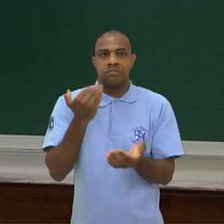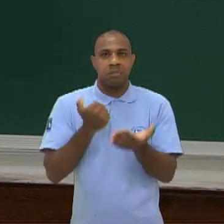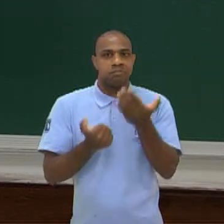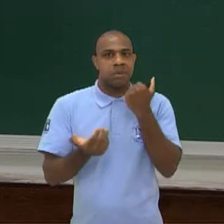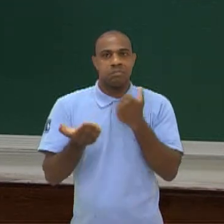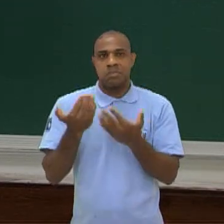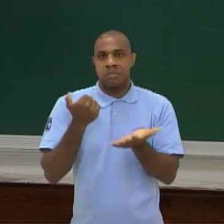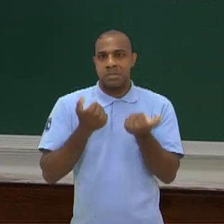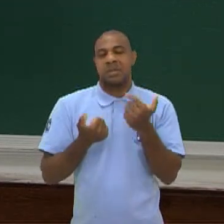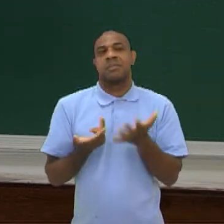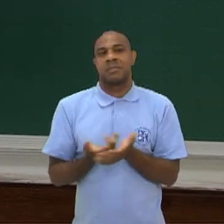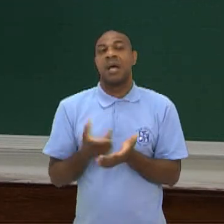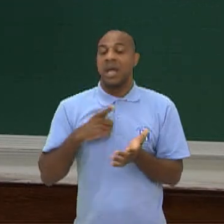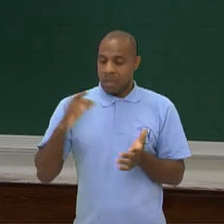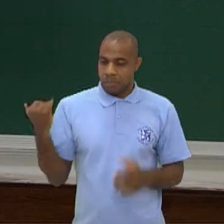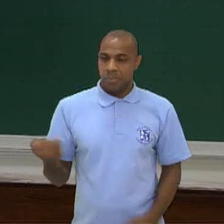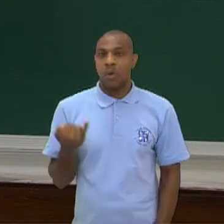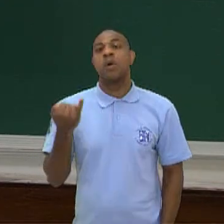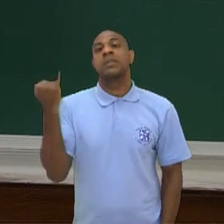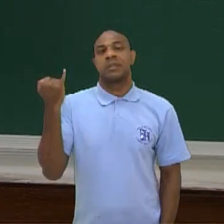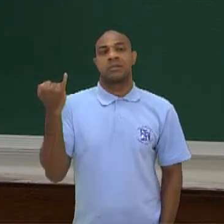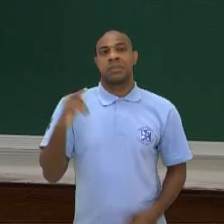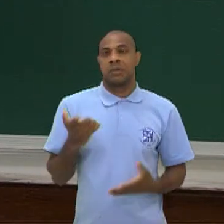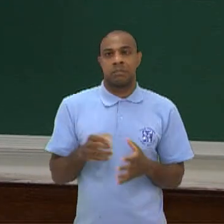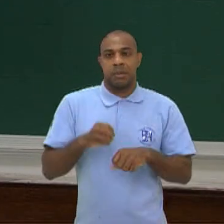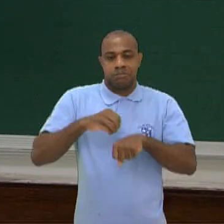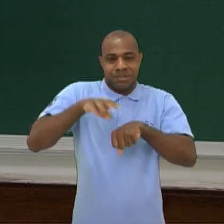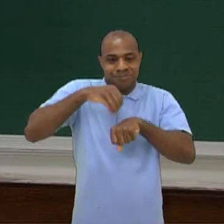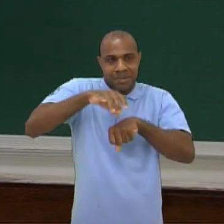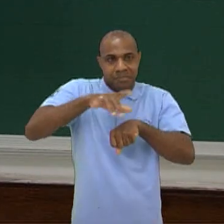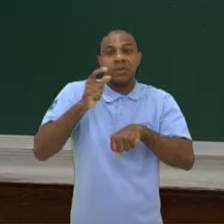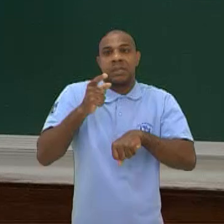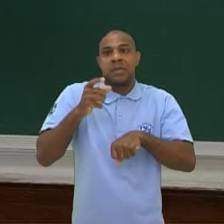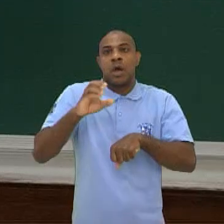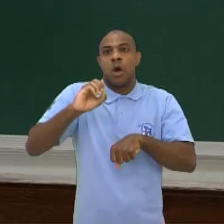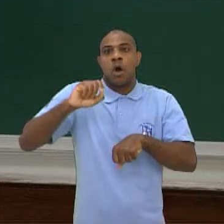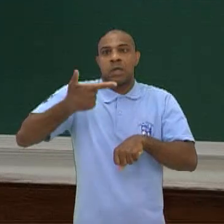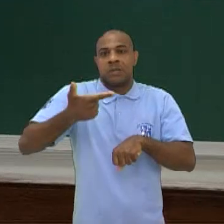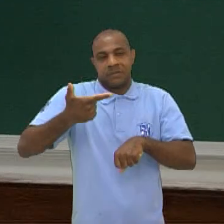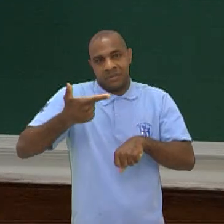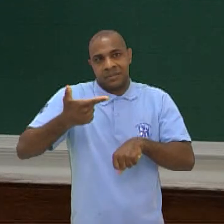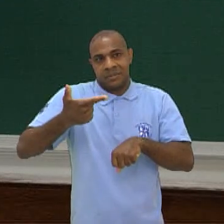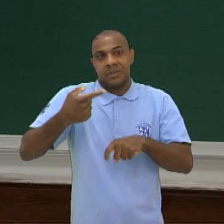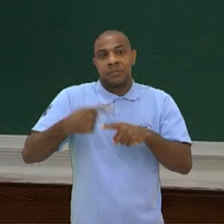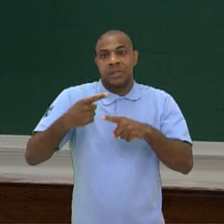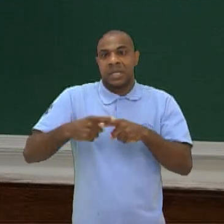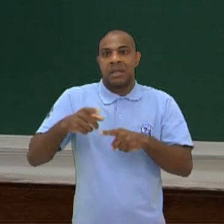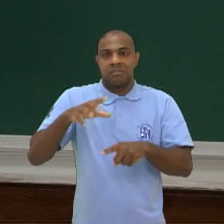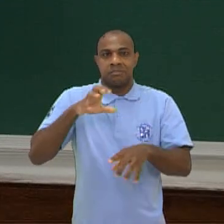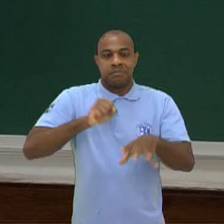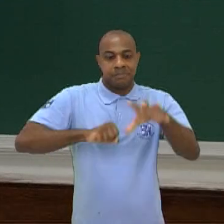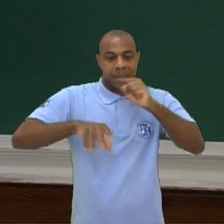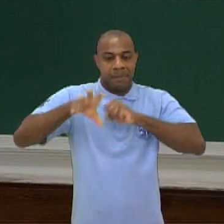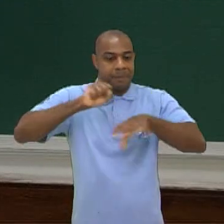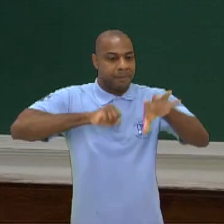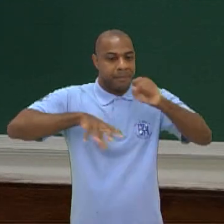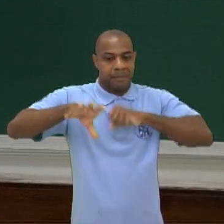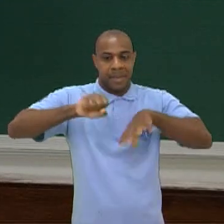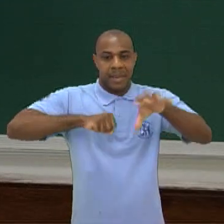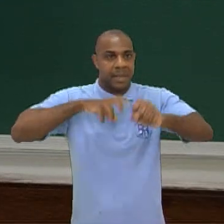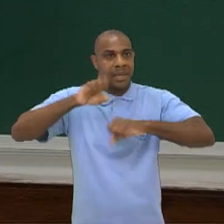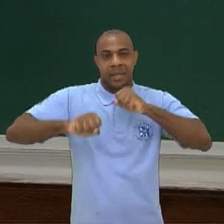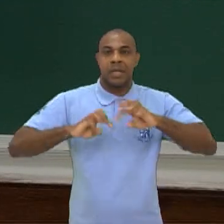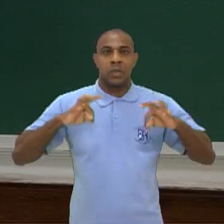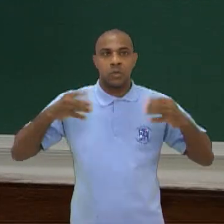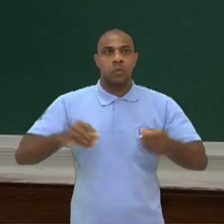muito importante para várias outras coisas, mas não para a quantidade de oxigênio disponível para os seres vivos, porque ela consome tudo que ela produz, tá? Então, lembrar